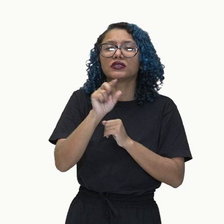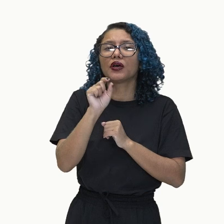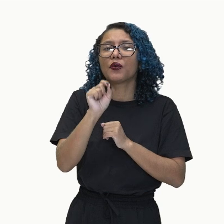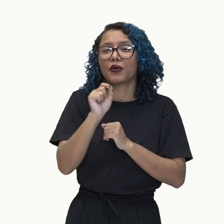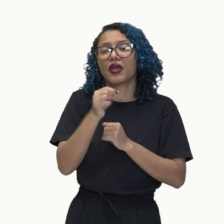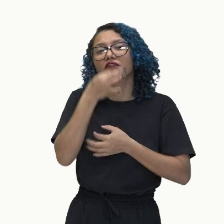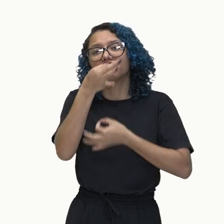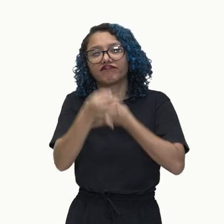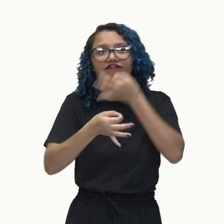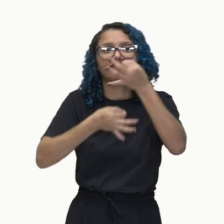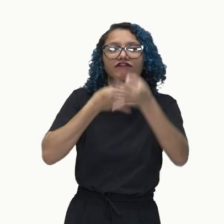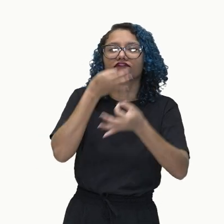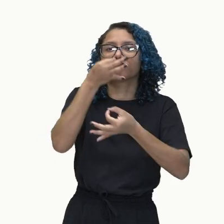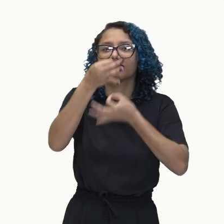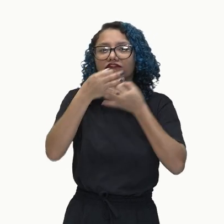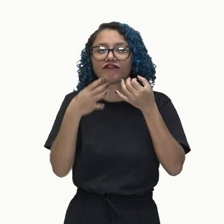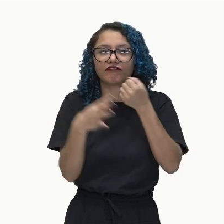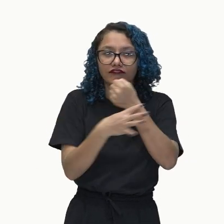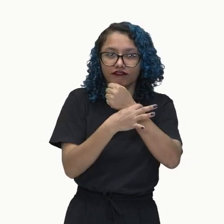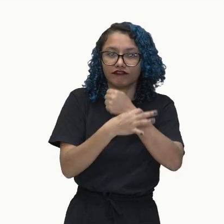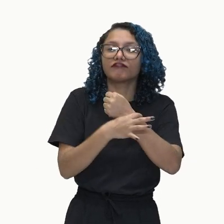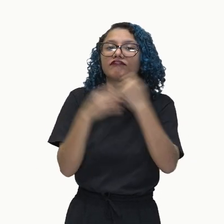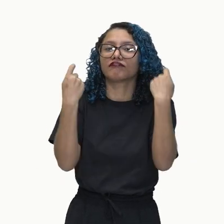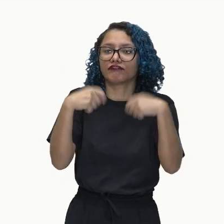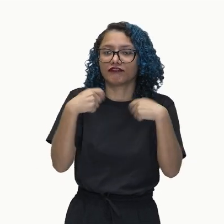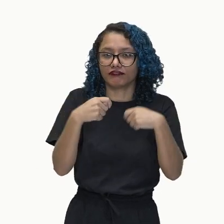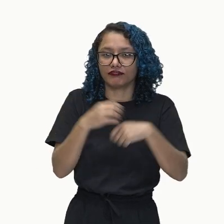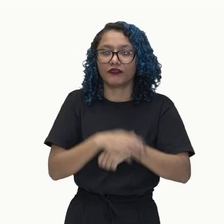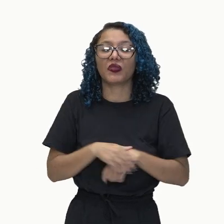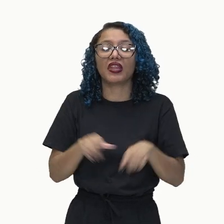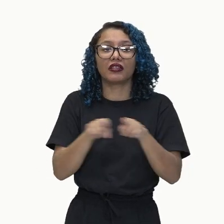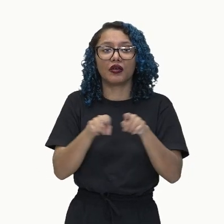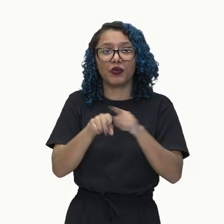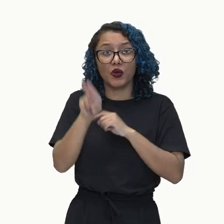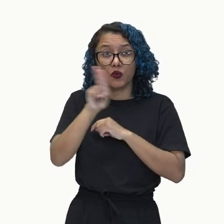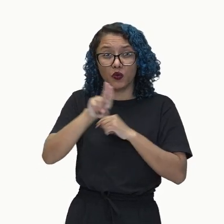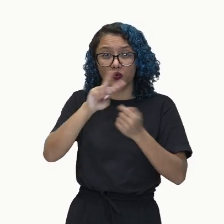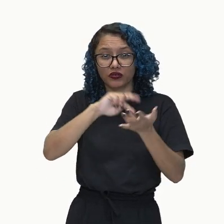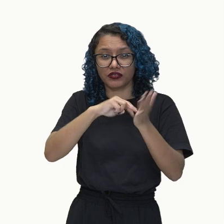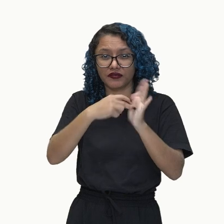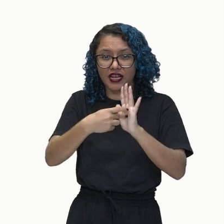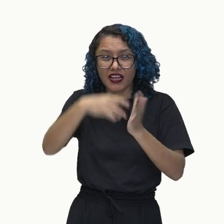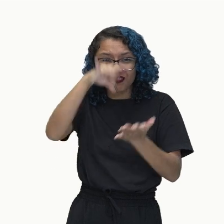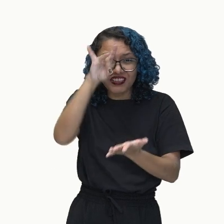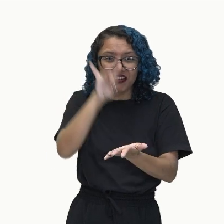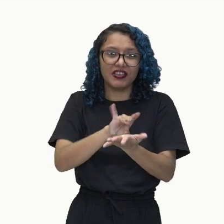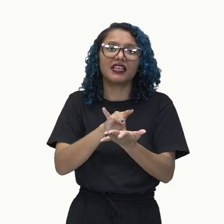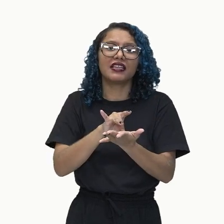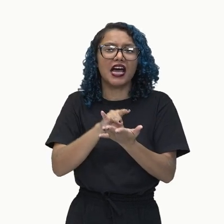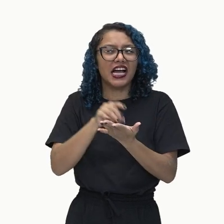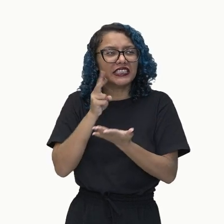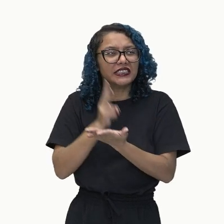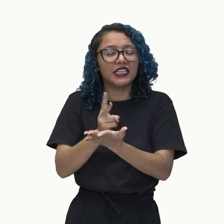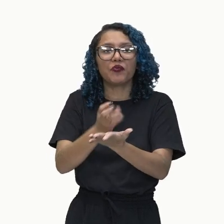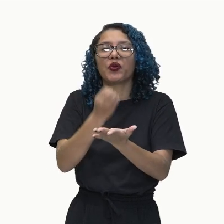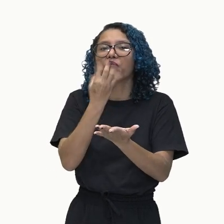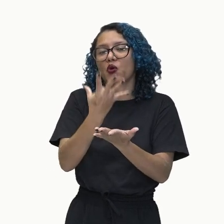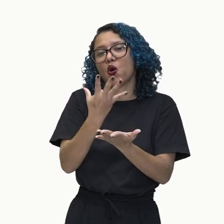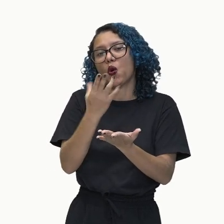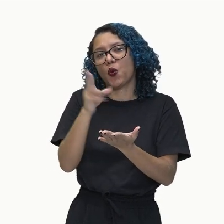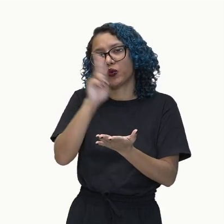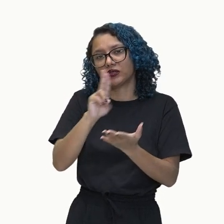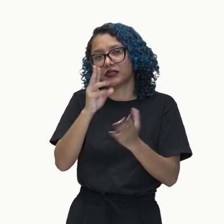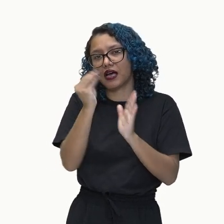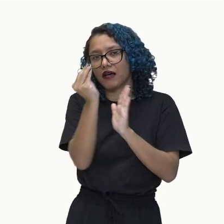argumentos. O uso do sentido literal é sempre bem-vindo em textos desse tipo. Então você vai tentar ser o